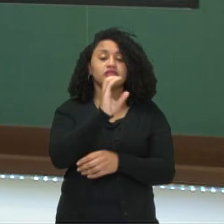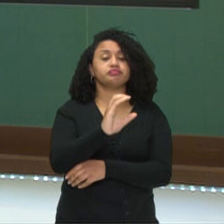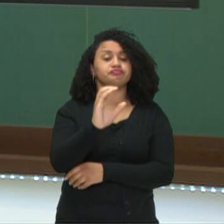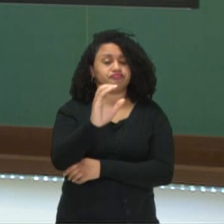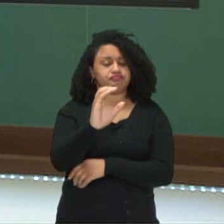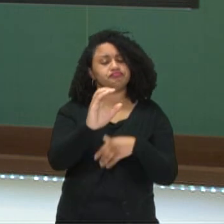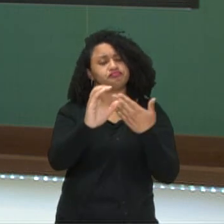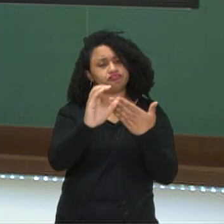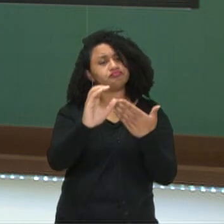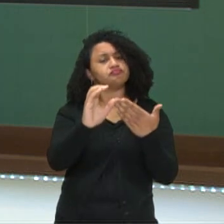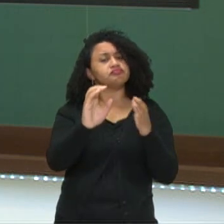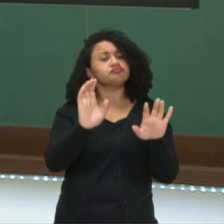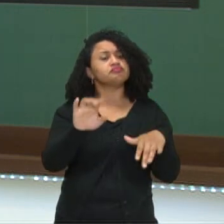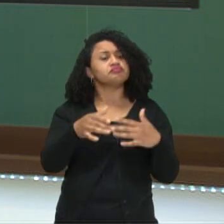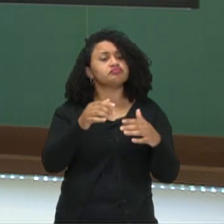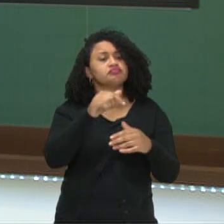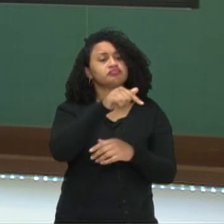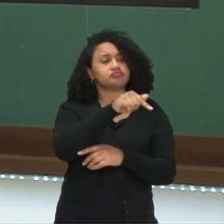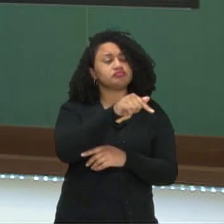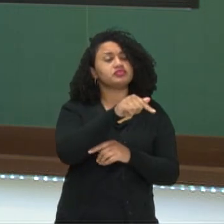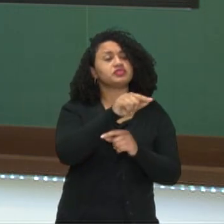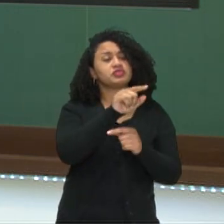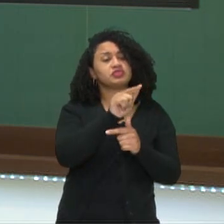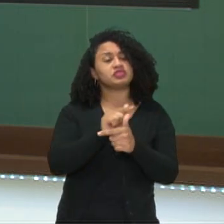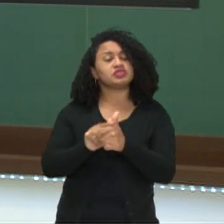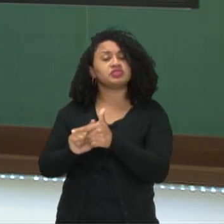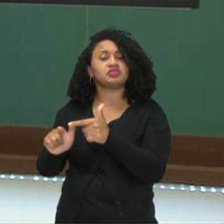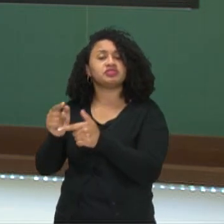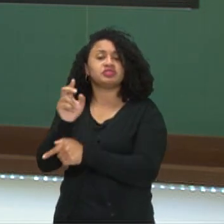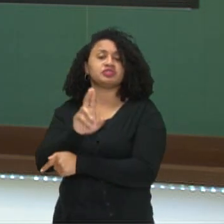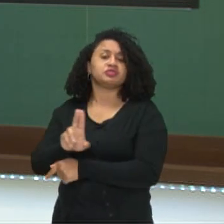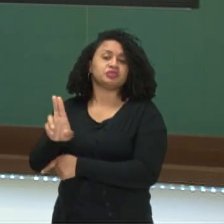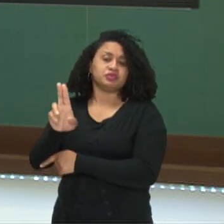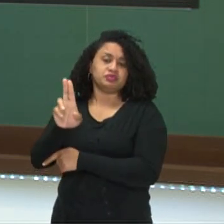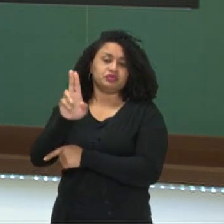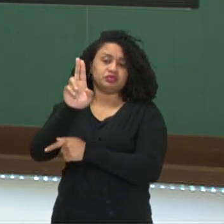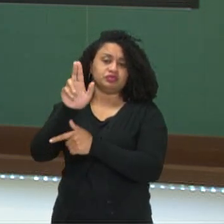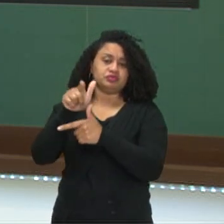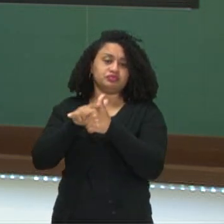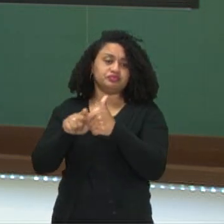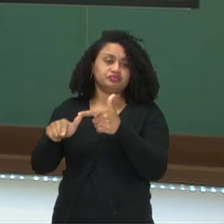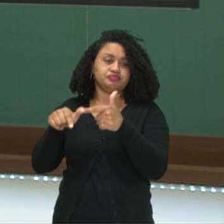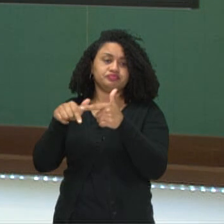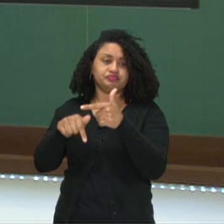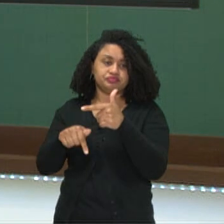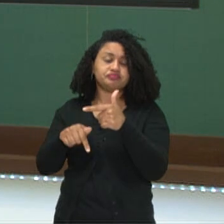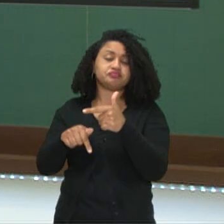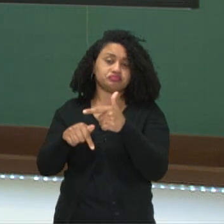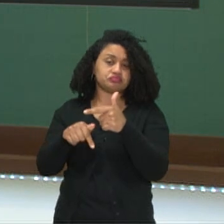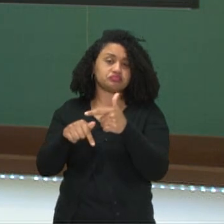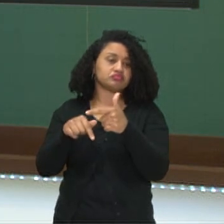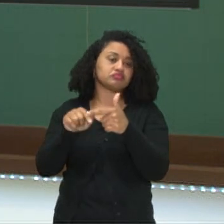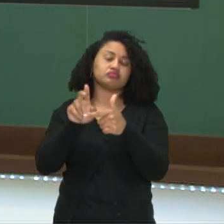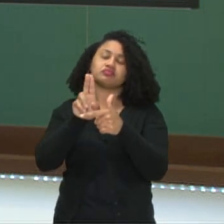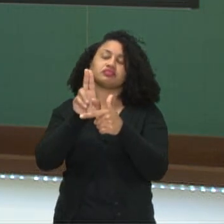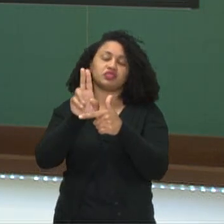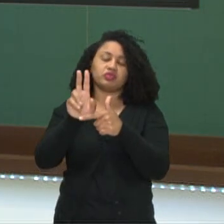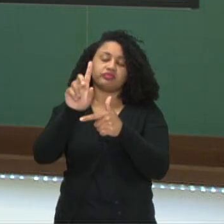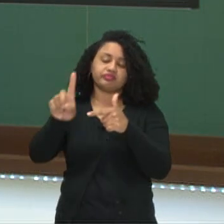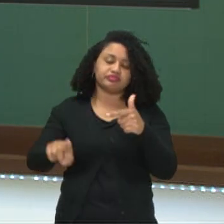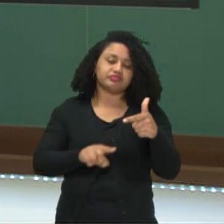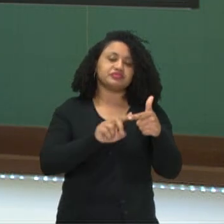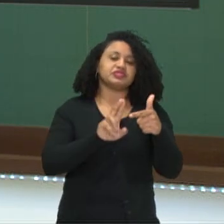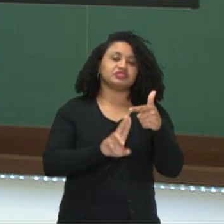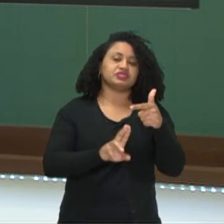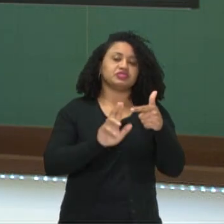capacitância, então você pega a carga elétrica e divide pela tensão. Só isolar aqui a capacitância, passar a tensão que está multiplicando, dividindo